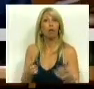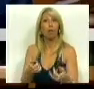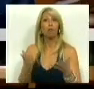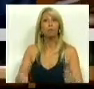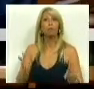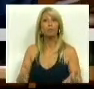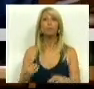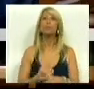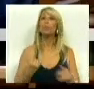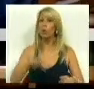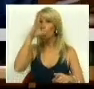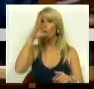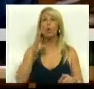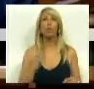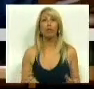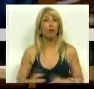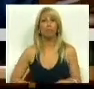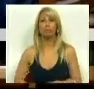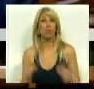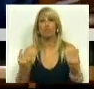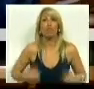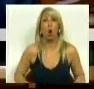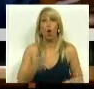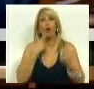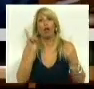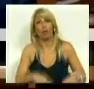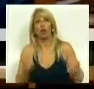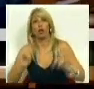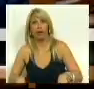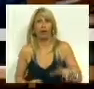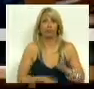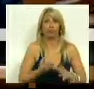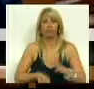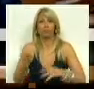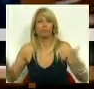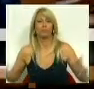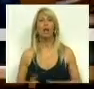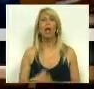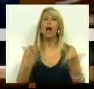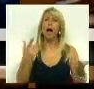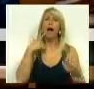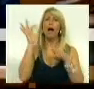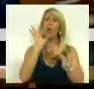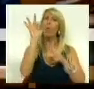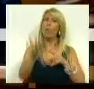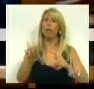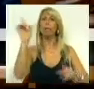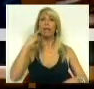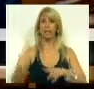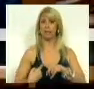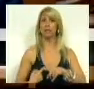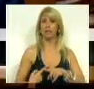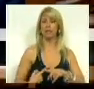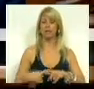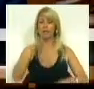porque o Governo não tem feito mais nada do que refundar. Mas há, contudo, um elemento interessante nesta conversa. É que